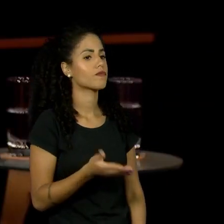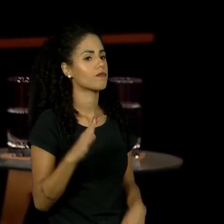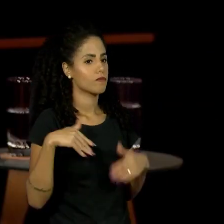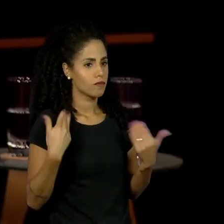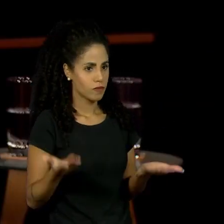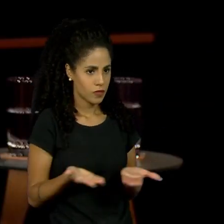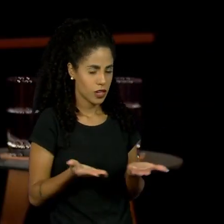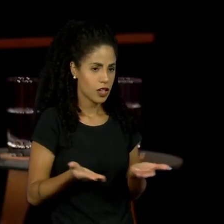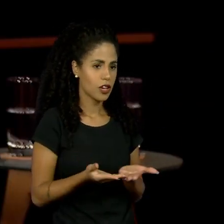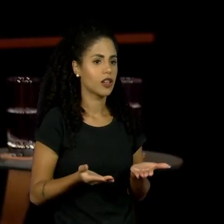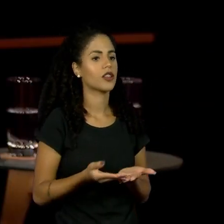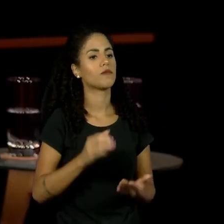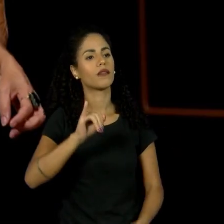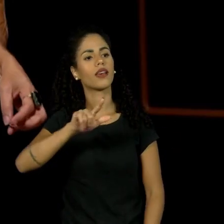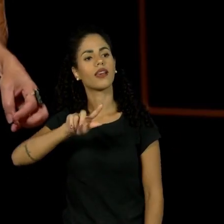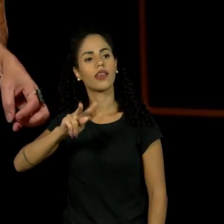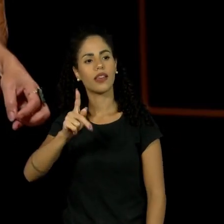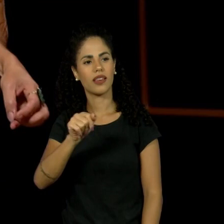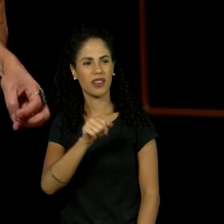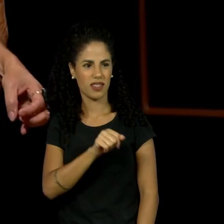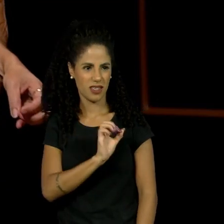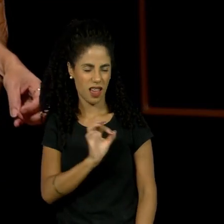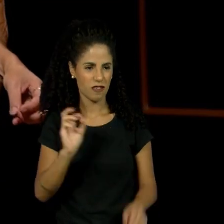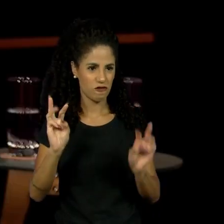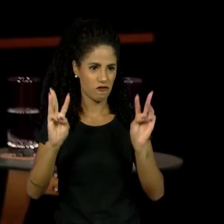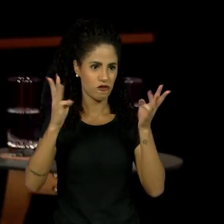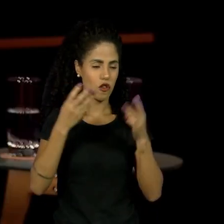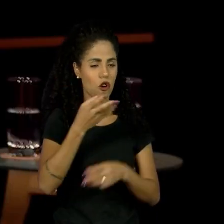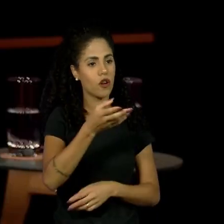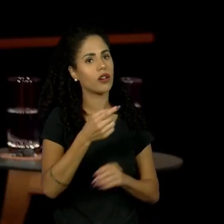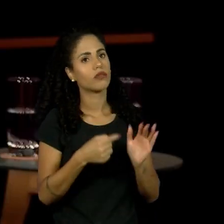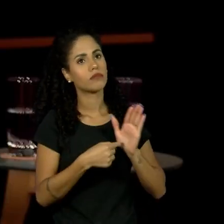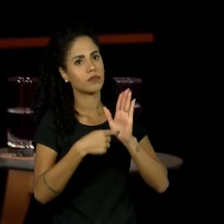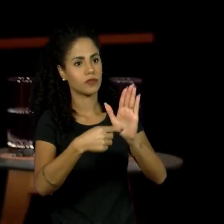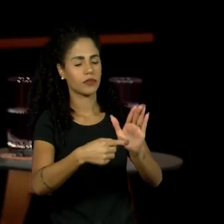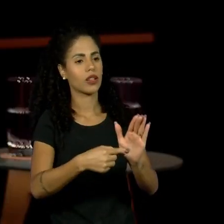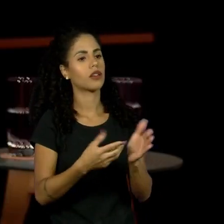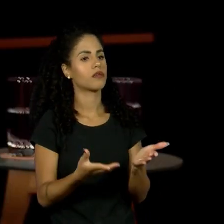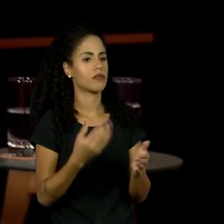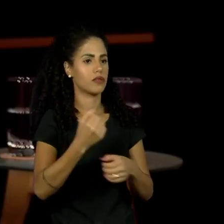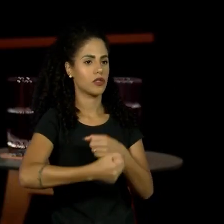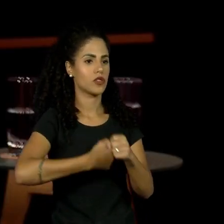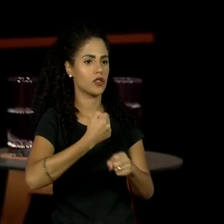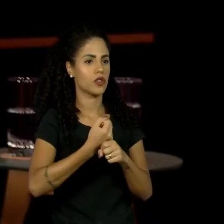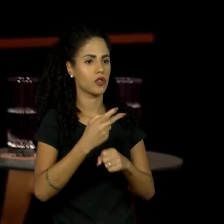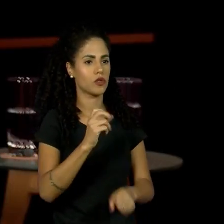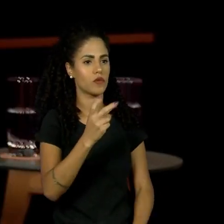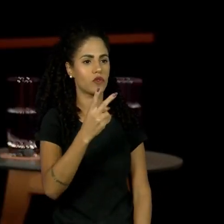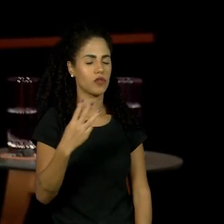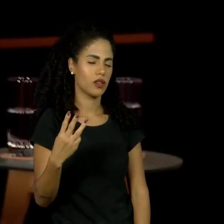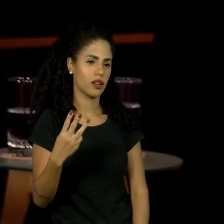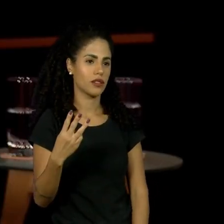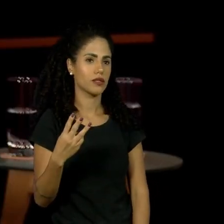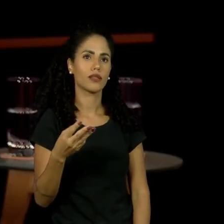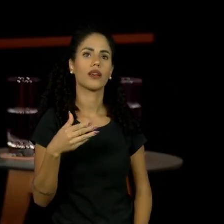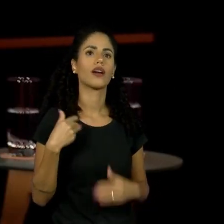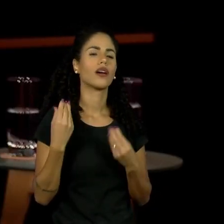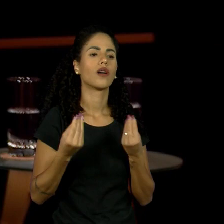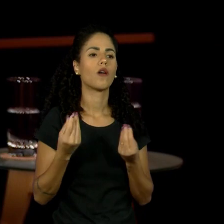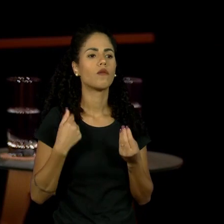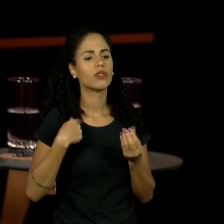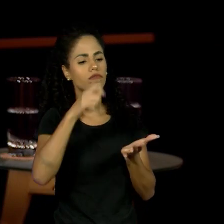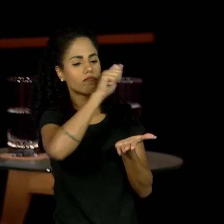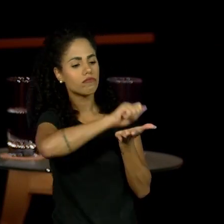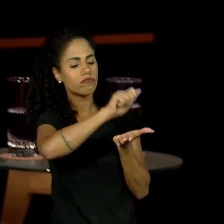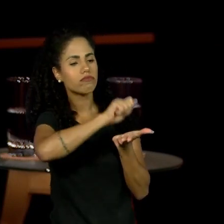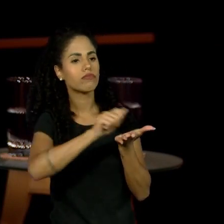o Ilha, o show Ilha. Sim. Né? Você apresentou também durante todo o ano de 2023. Muita coisa composta